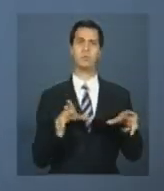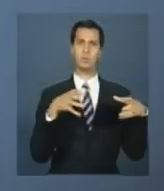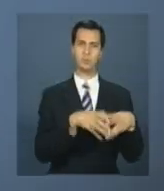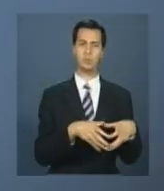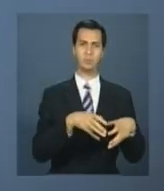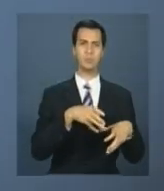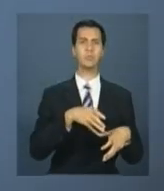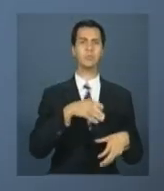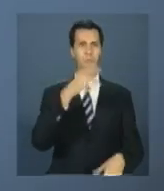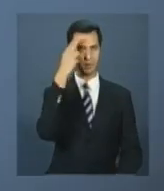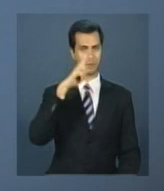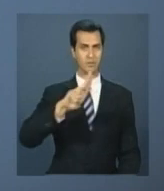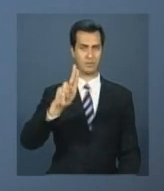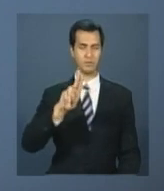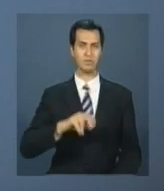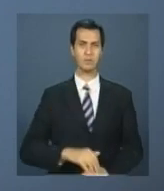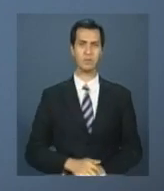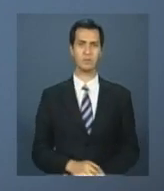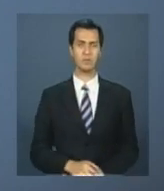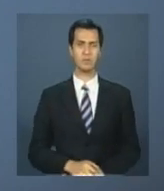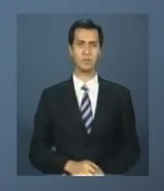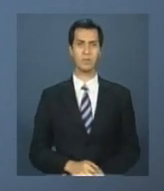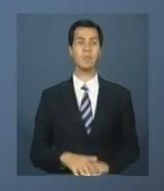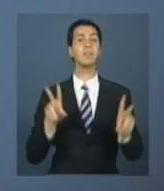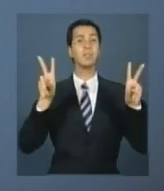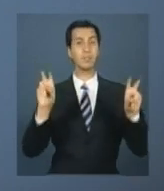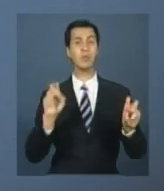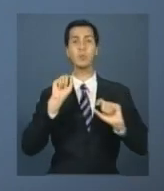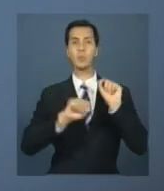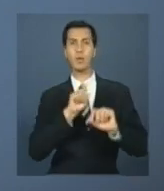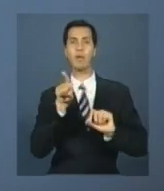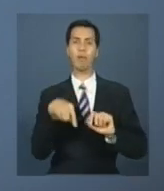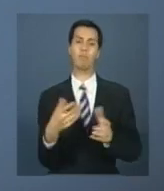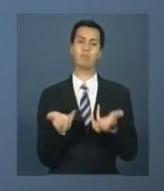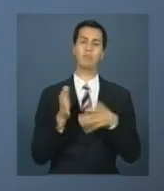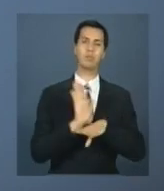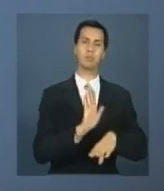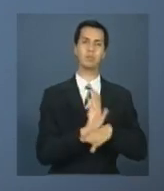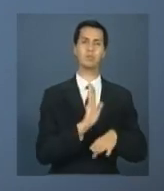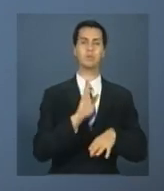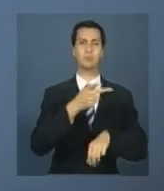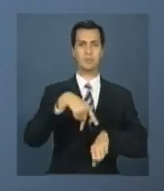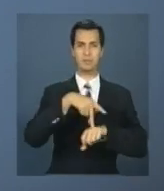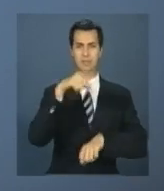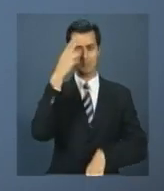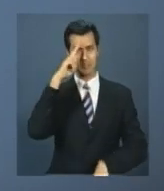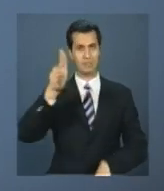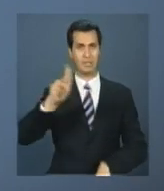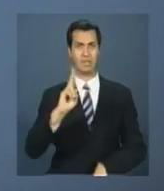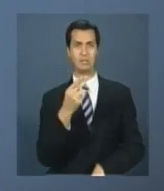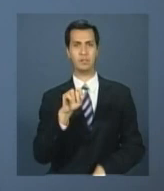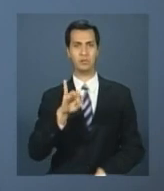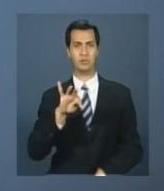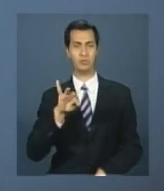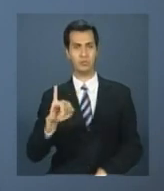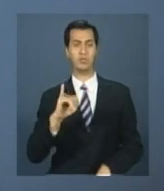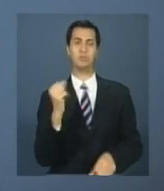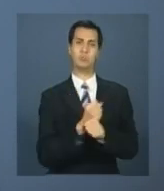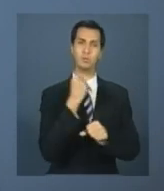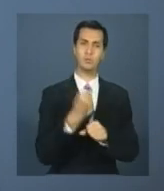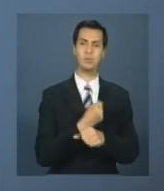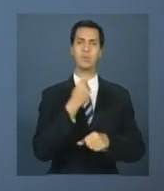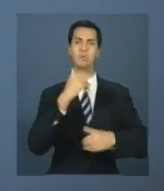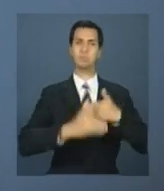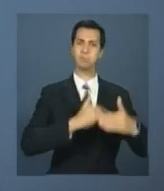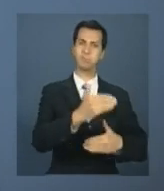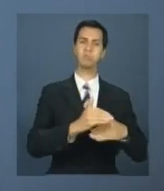Entre os assuntos tratados, destaque para a reconstrução e desenvolvimento econômico e social do Haiti. 2 anos depois de um